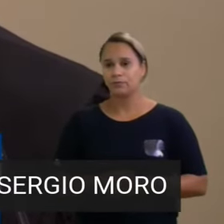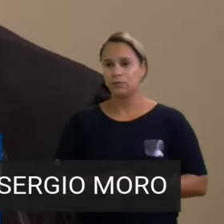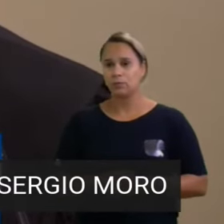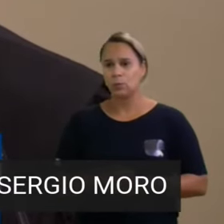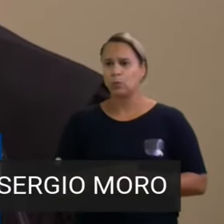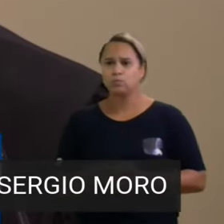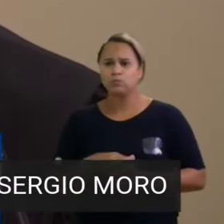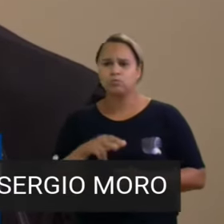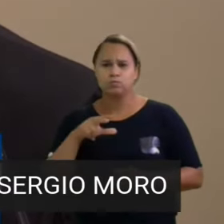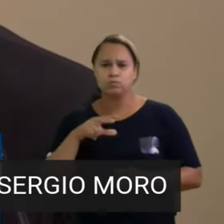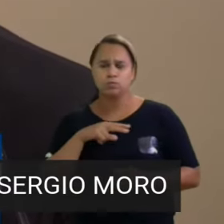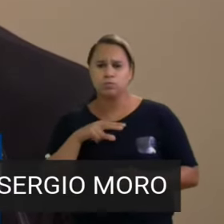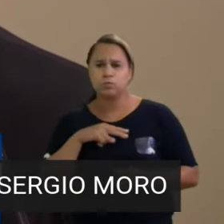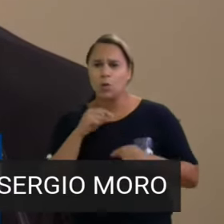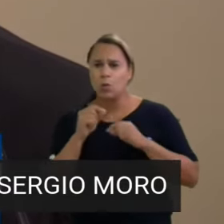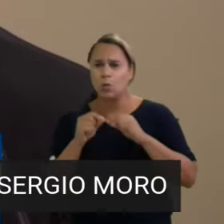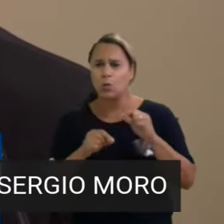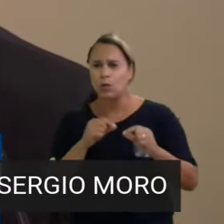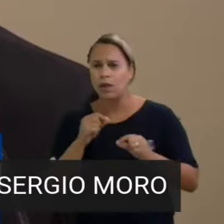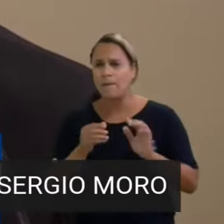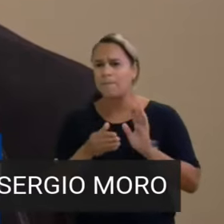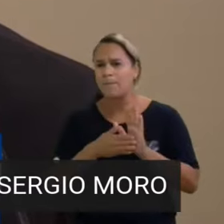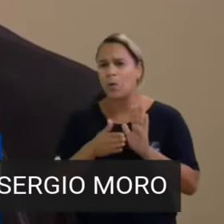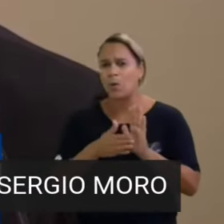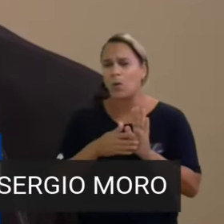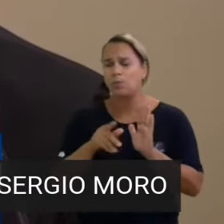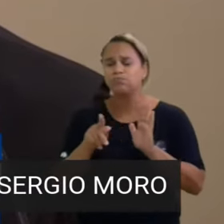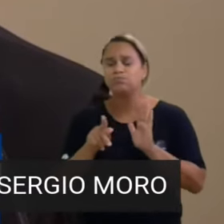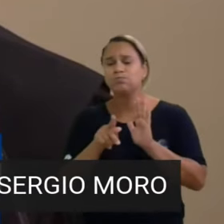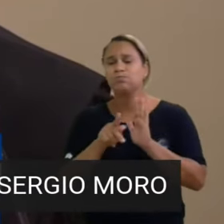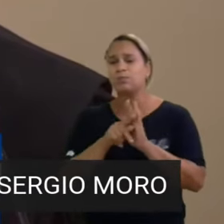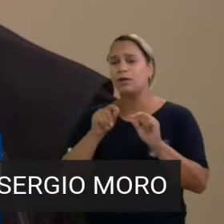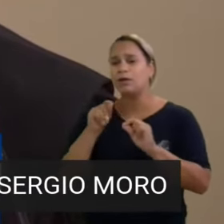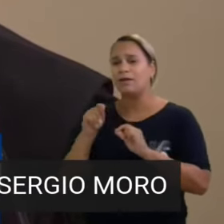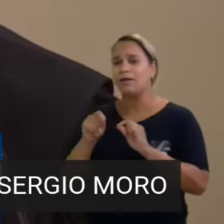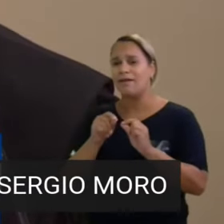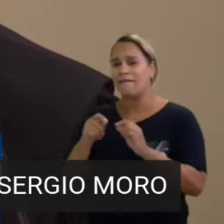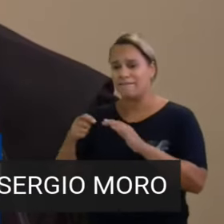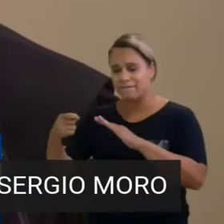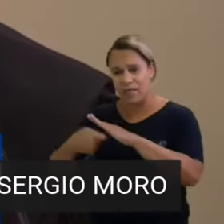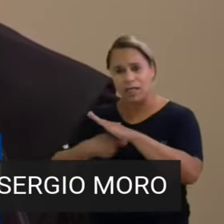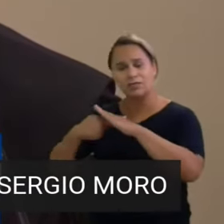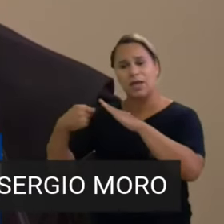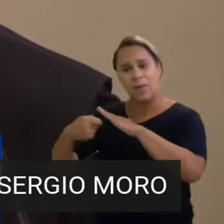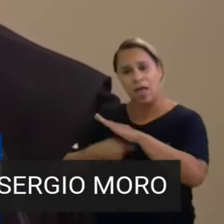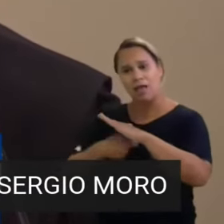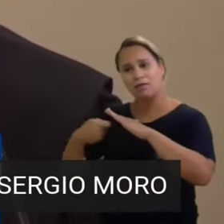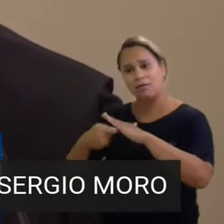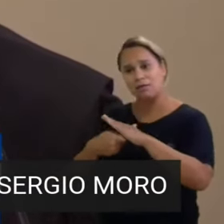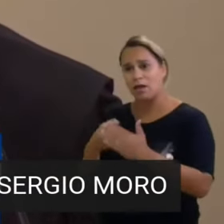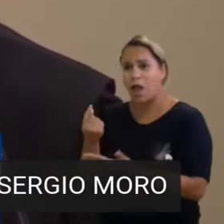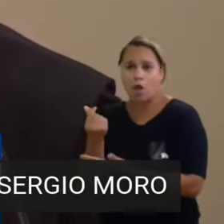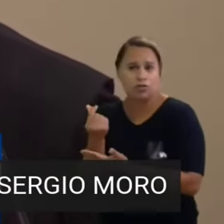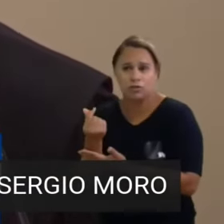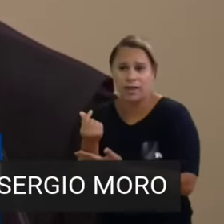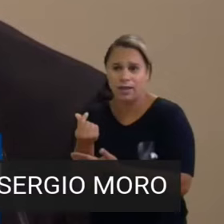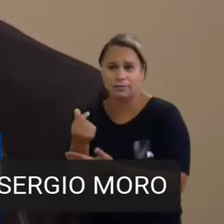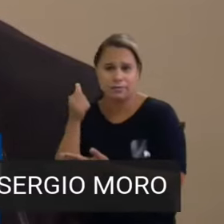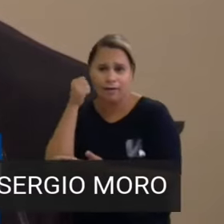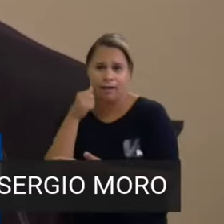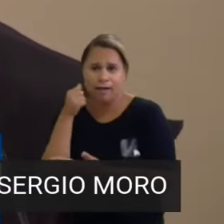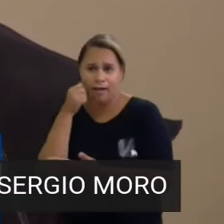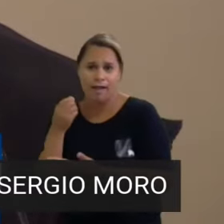Selma para ela mesmo somar das despesas que ela fez é que deu em sejo ao excesso. Era um dinheiro que ela deu pra campanha, que